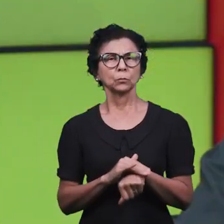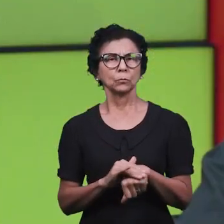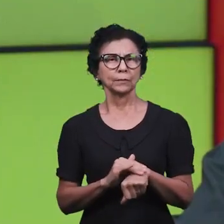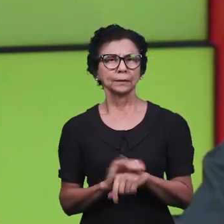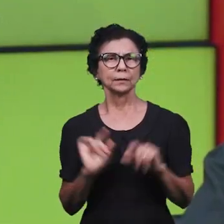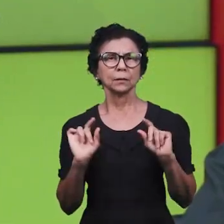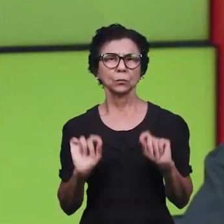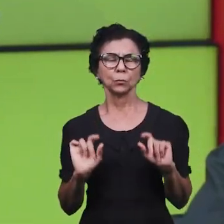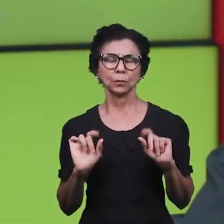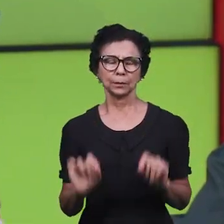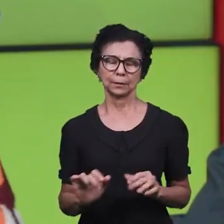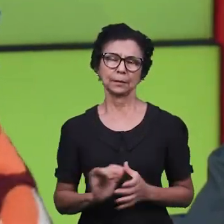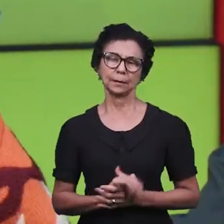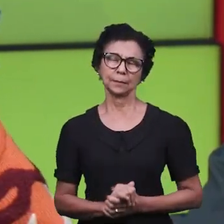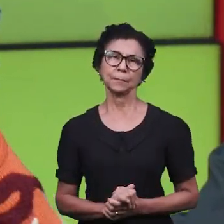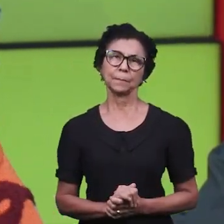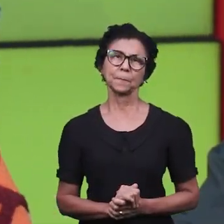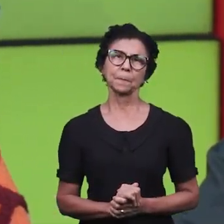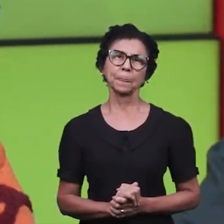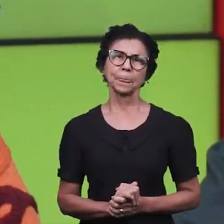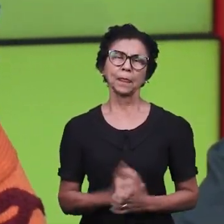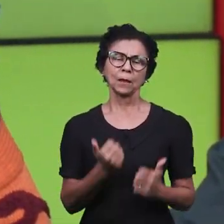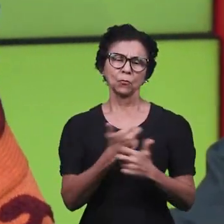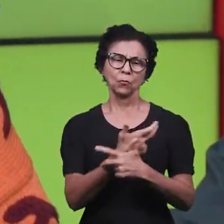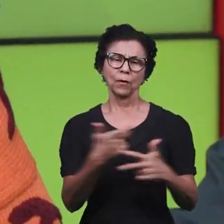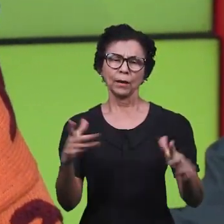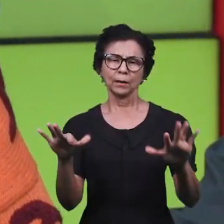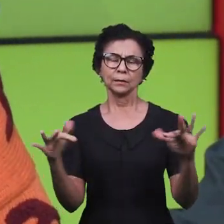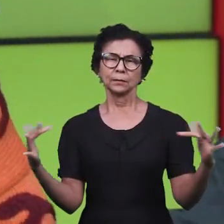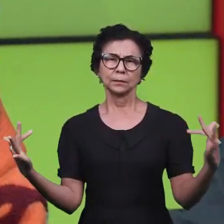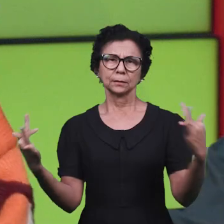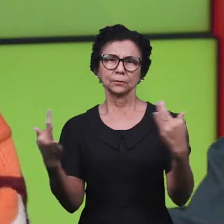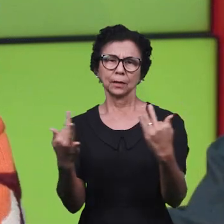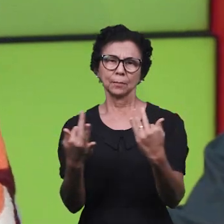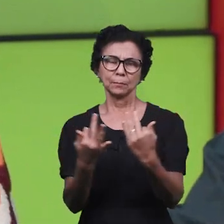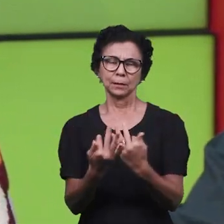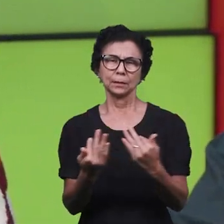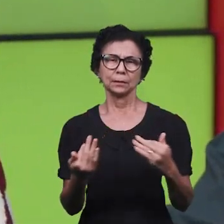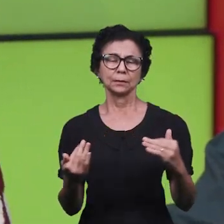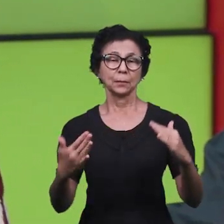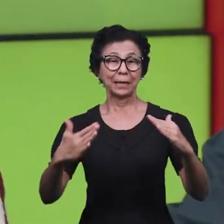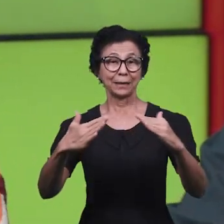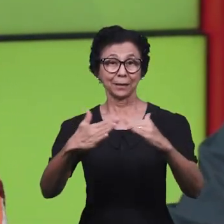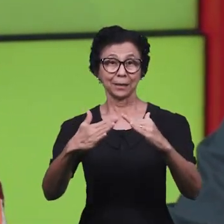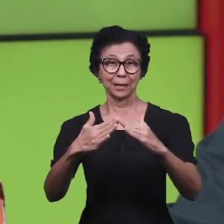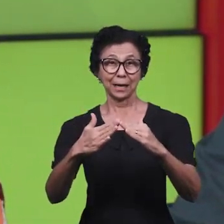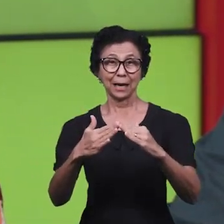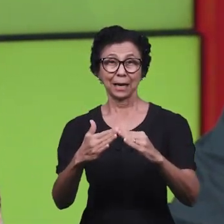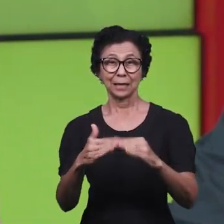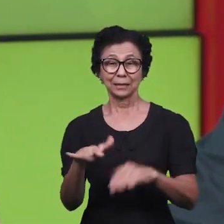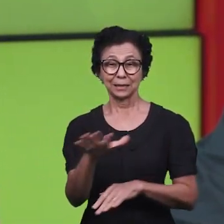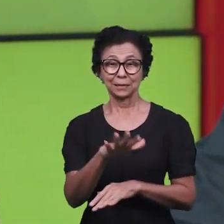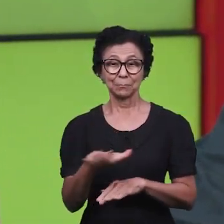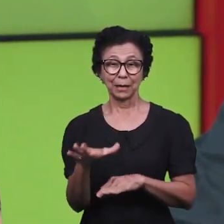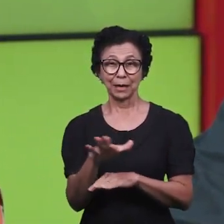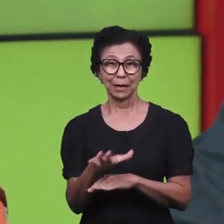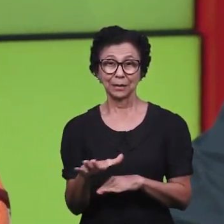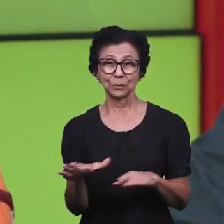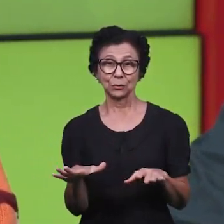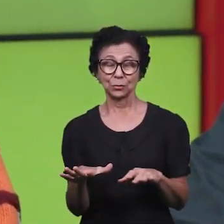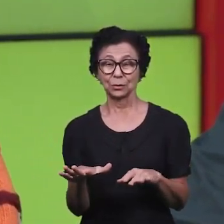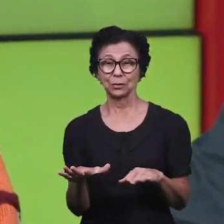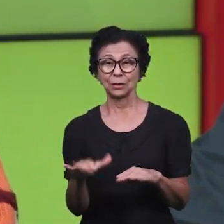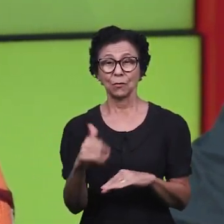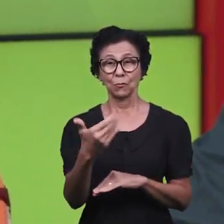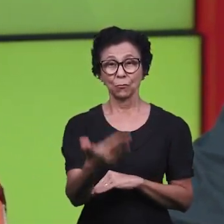em muitas casas, especialmente nos locais com menor acesso aos espaços públicos, aquele